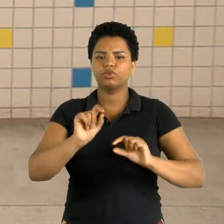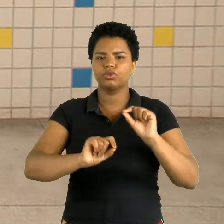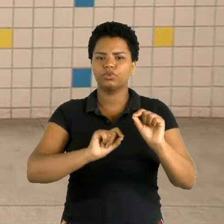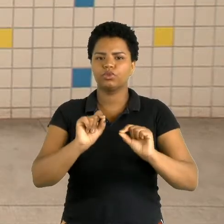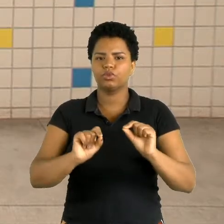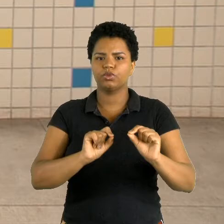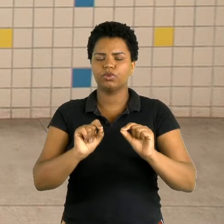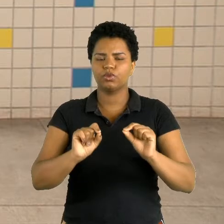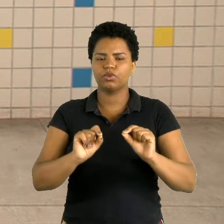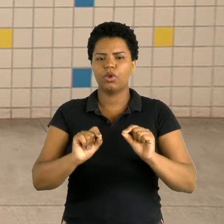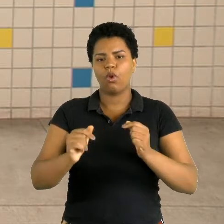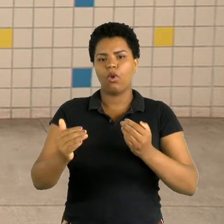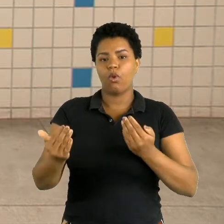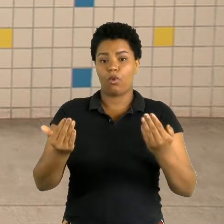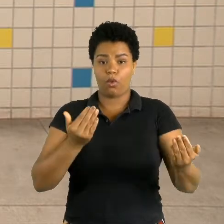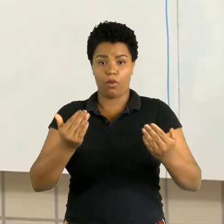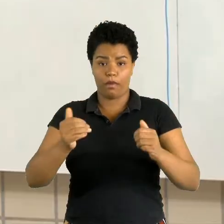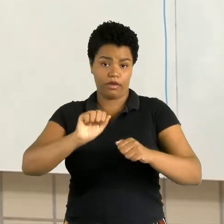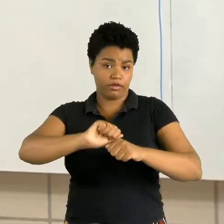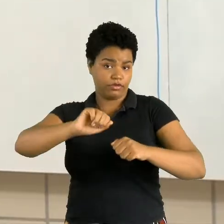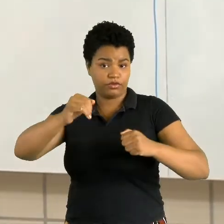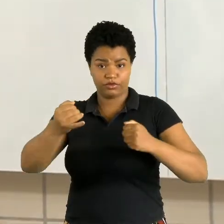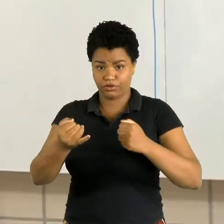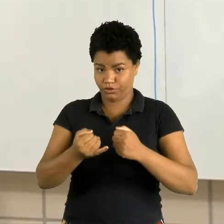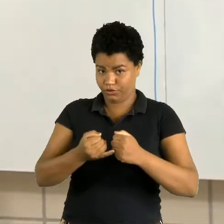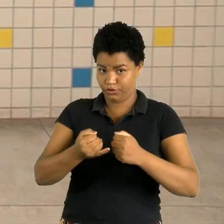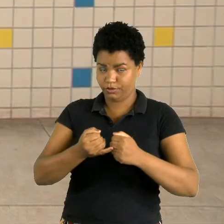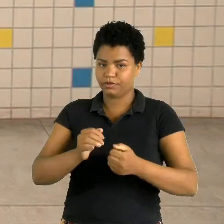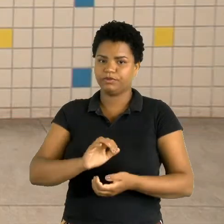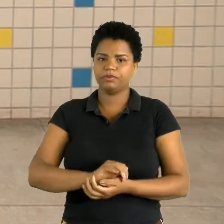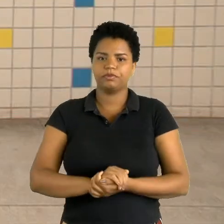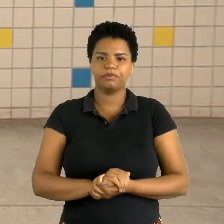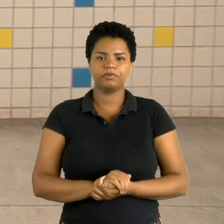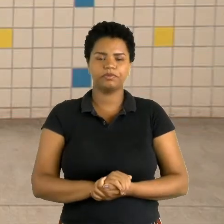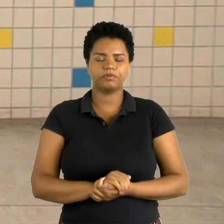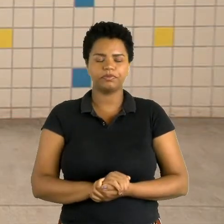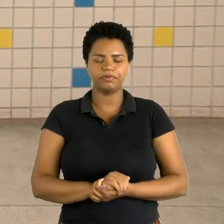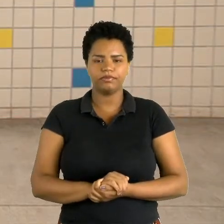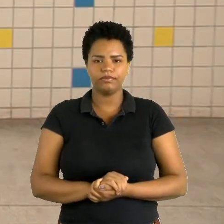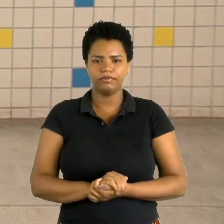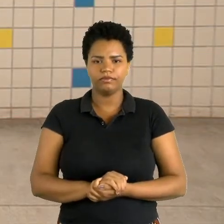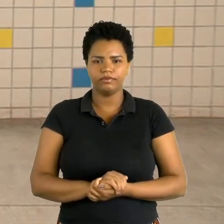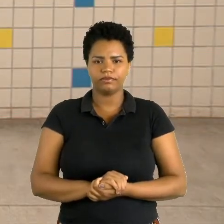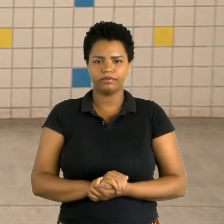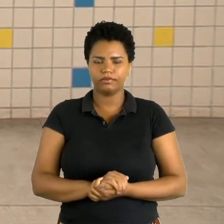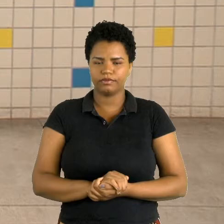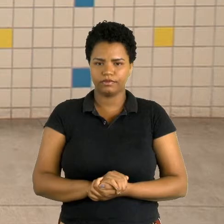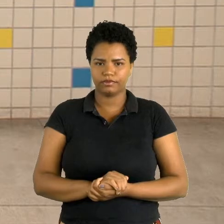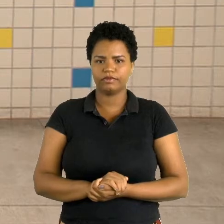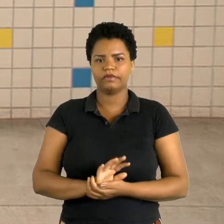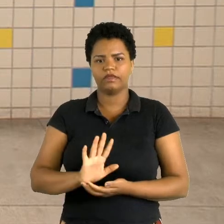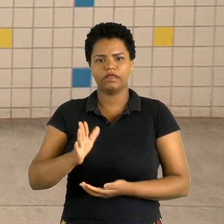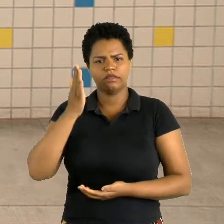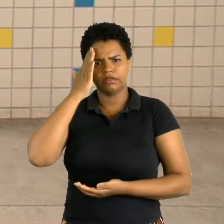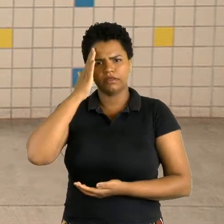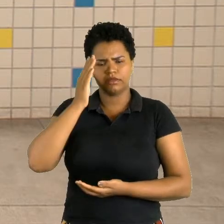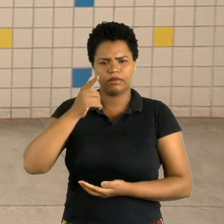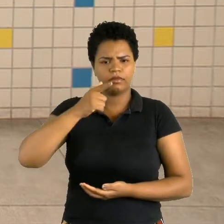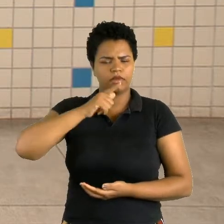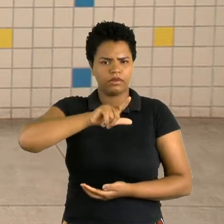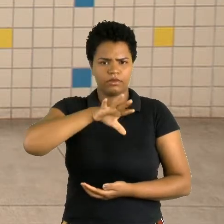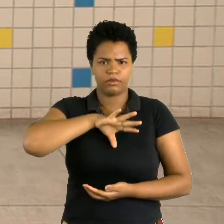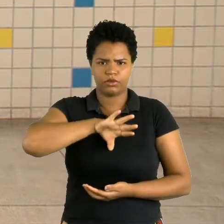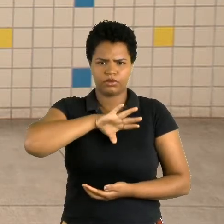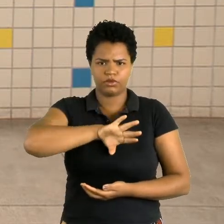Comparative Adjectives. Isso mesmo, adjetivo comparativo. A gente sabe que na língua portuguesa, o que